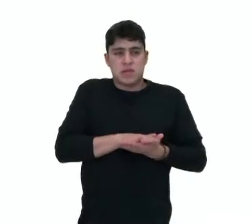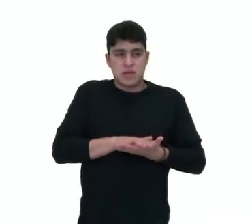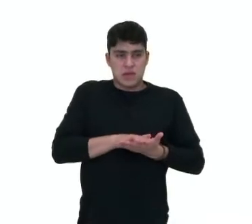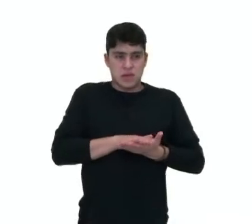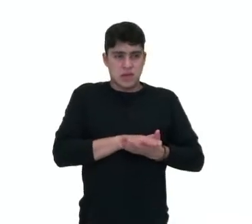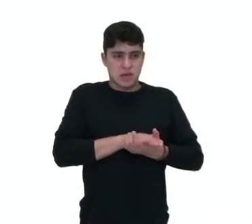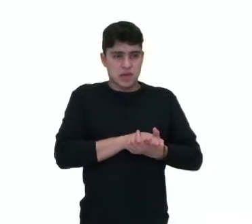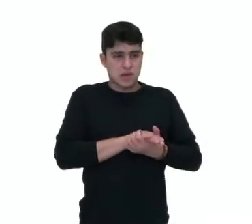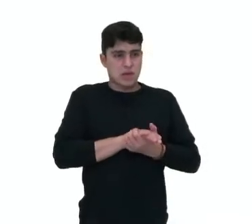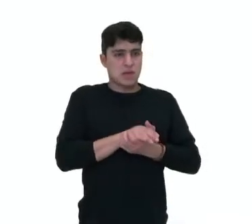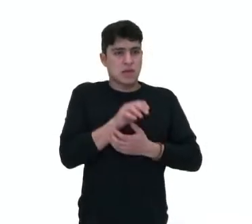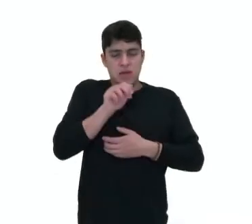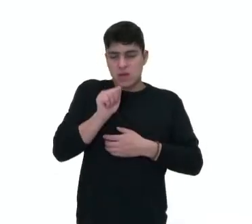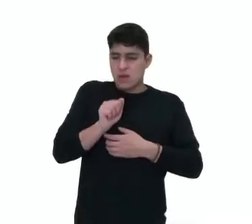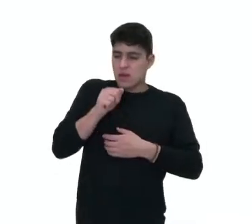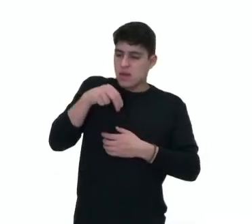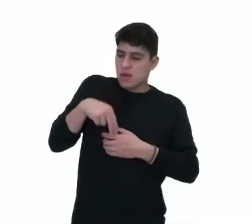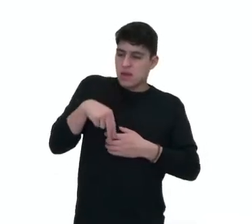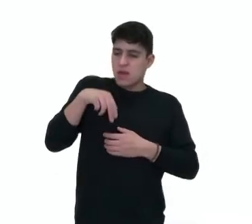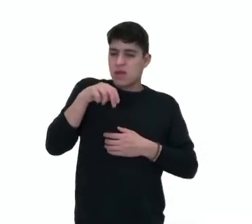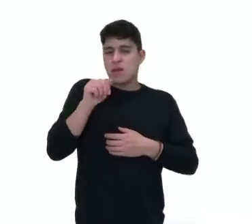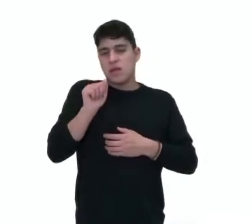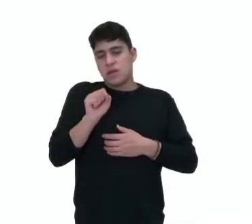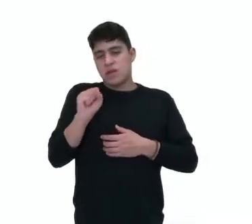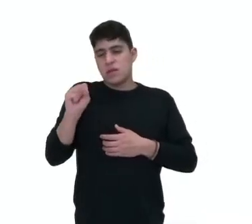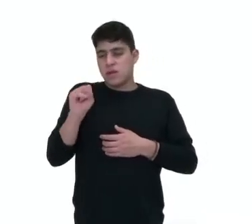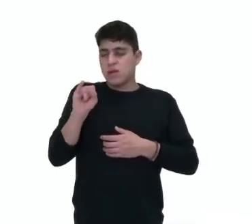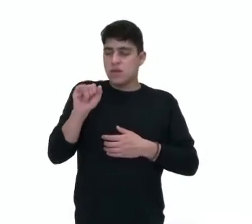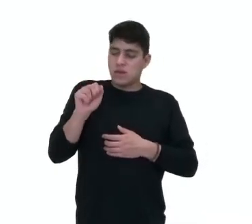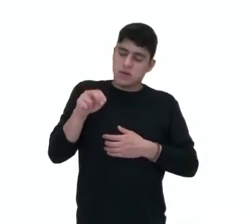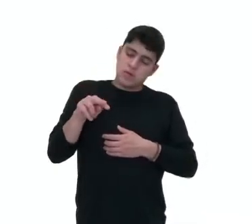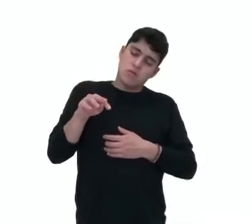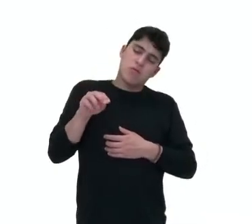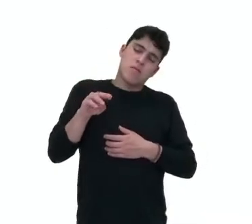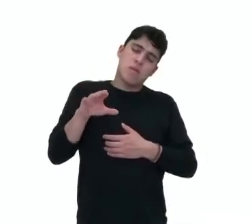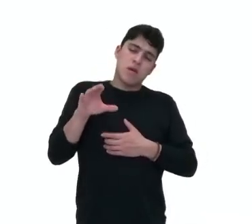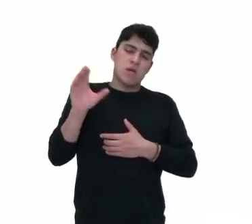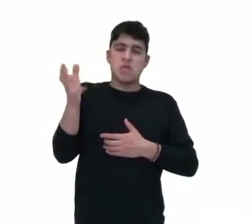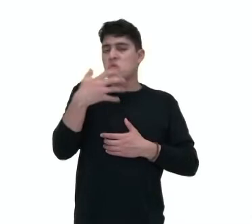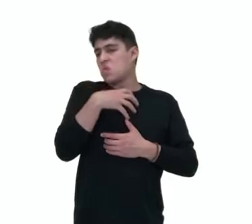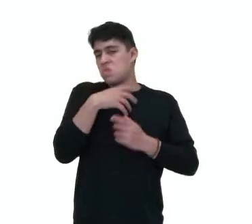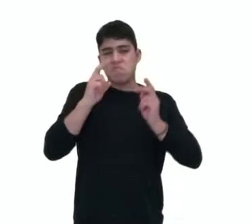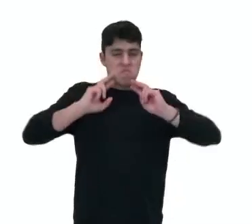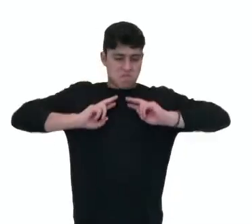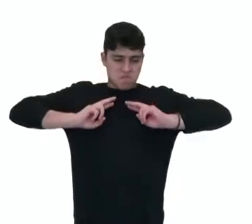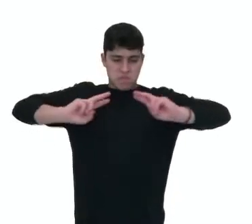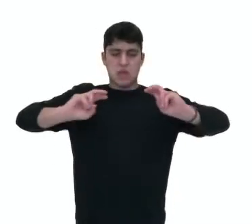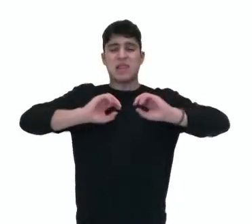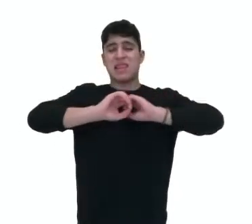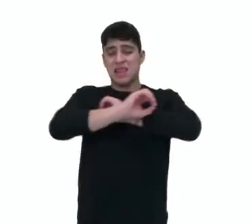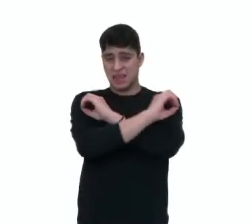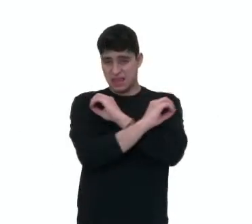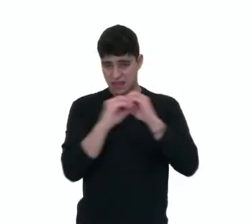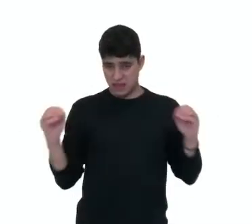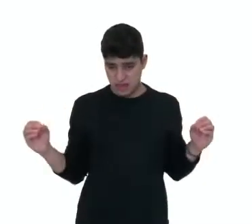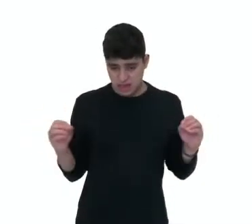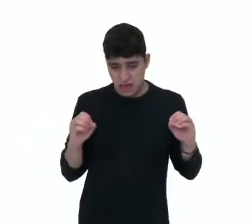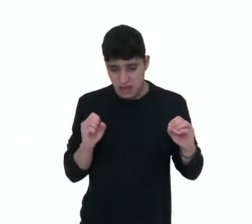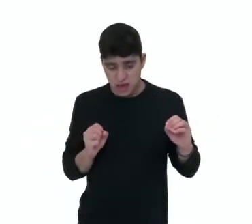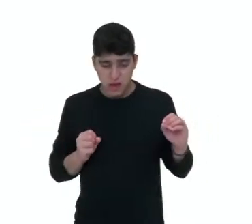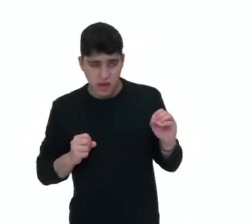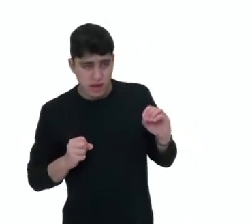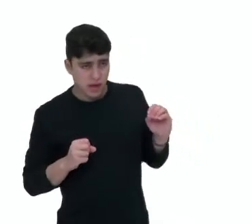é negação, é não. Sintomático de sintoma, sem sintomas. Quando crescem, então